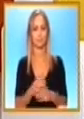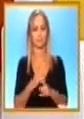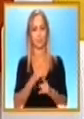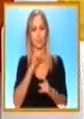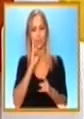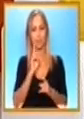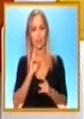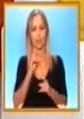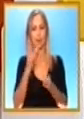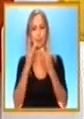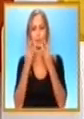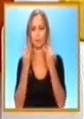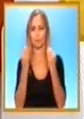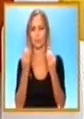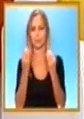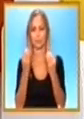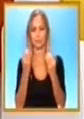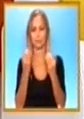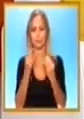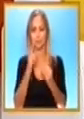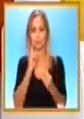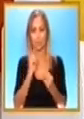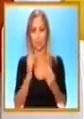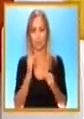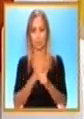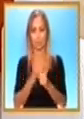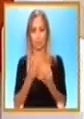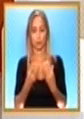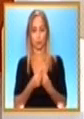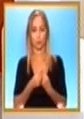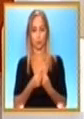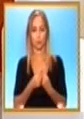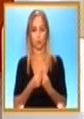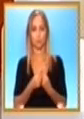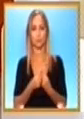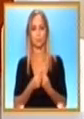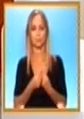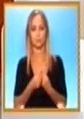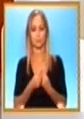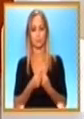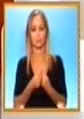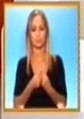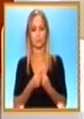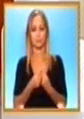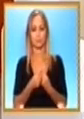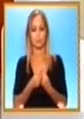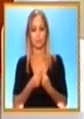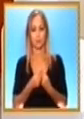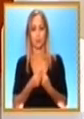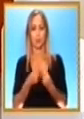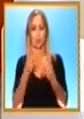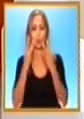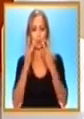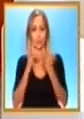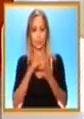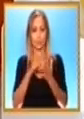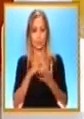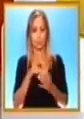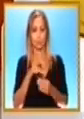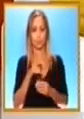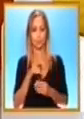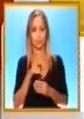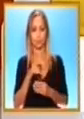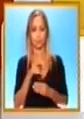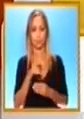atriz de primeiríssima água. Ela fez comigo um trabalho numa revista em que